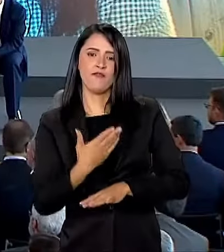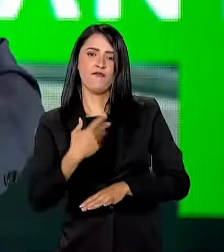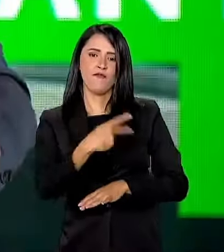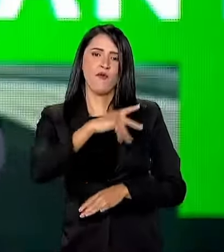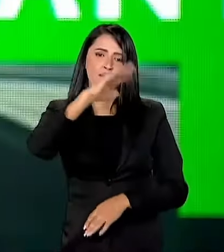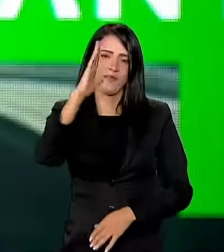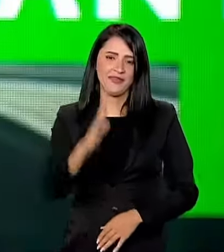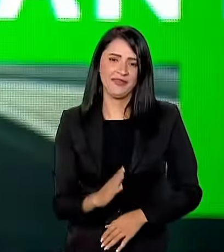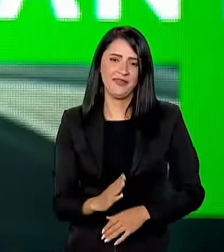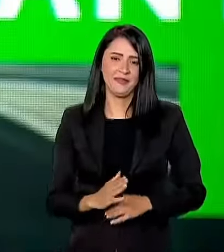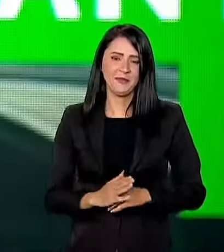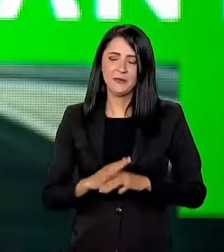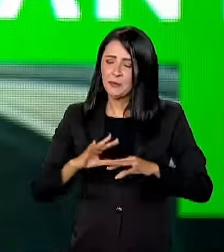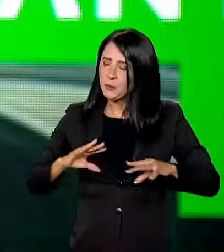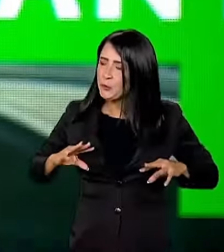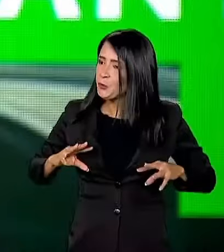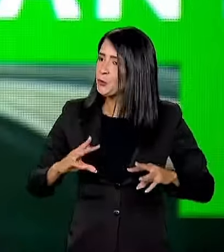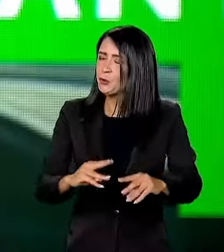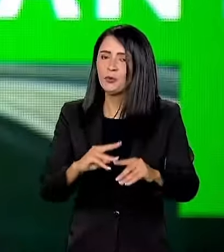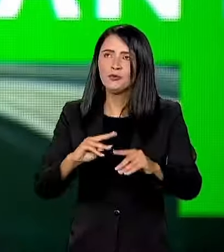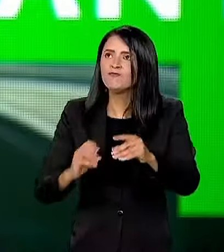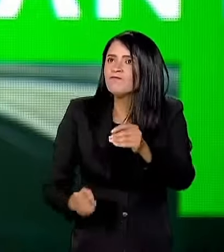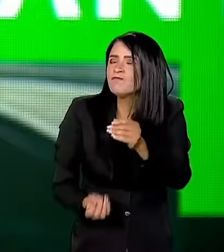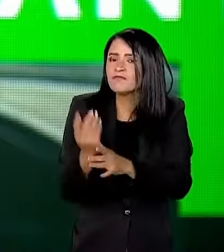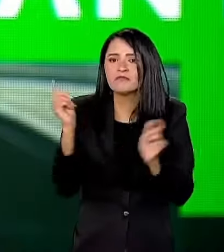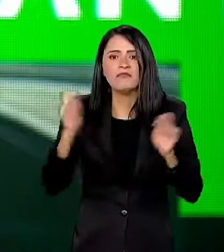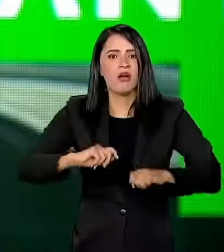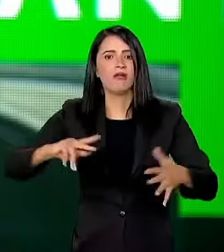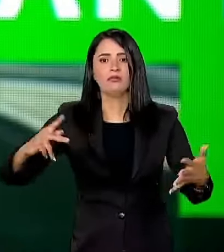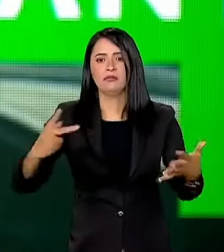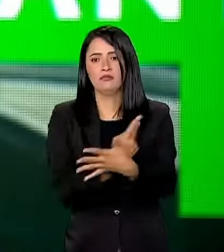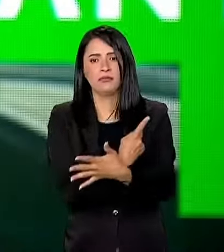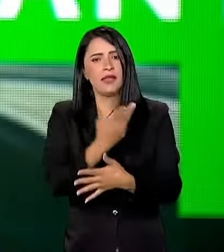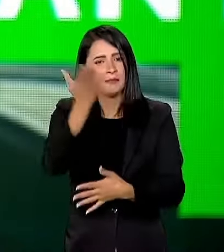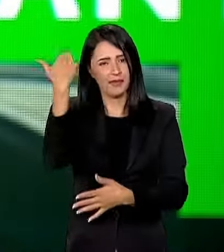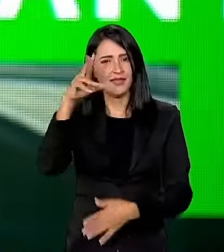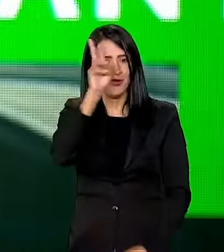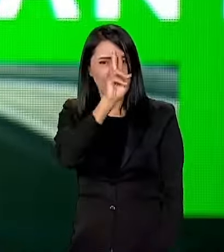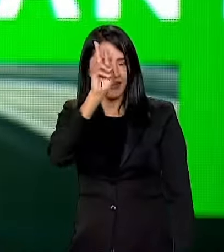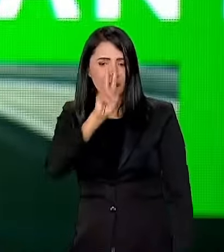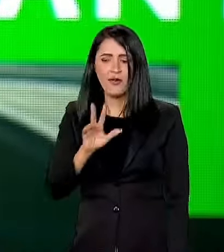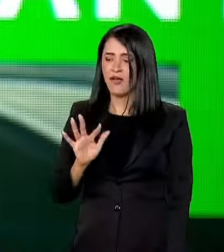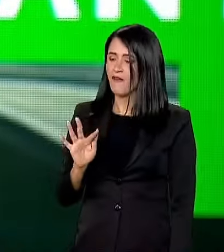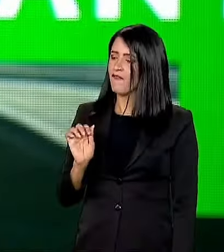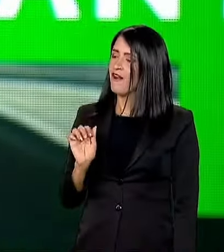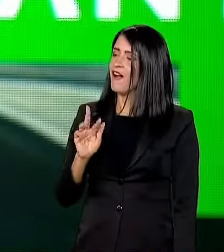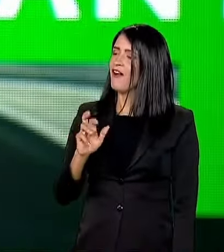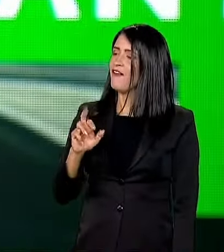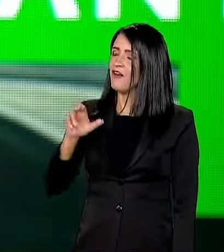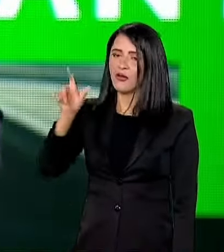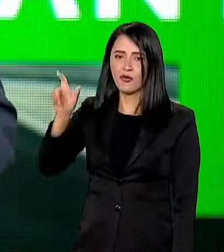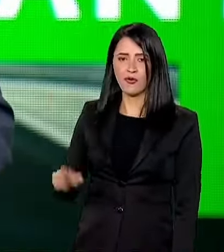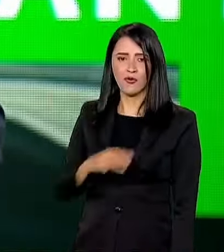Brasil. Tudo estava a acontecer. Eu lembro quando a gente tinha o Fávaro me liga e diz assim para